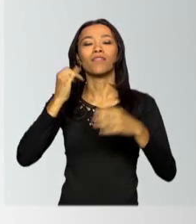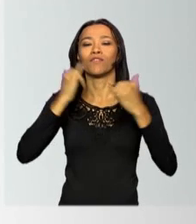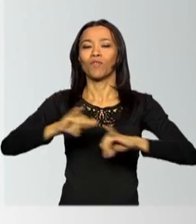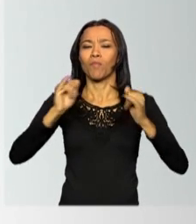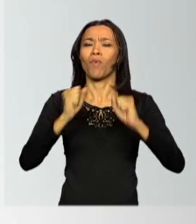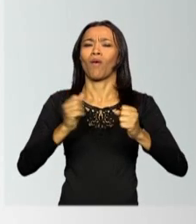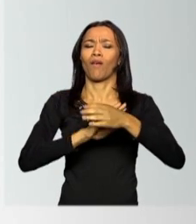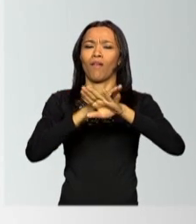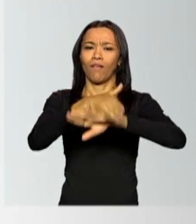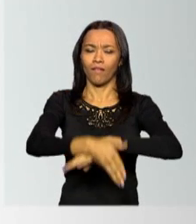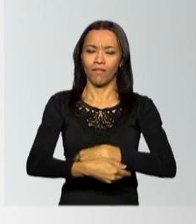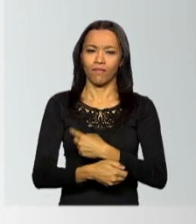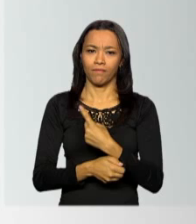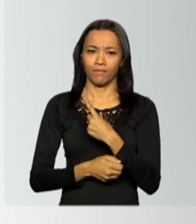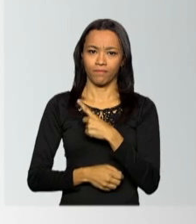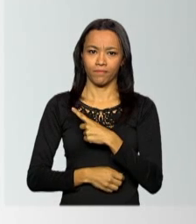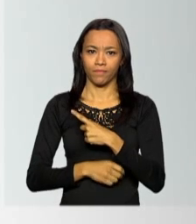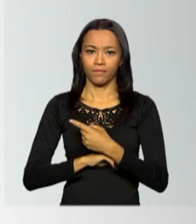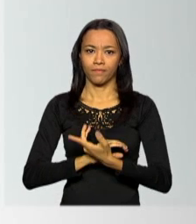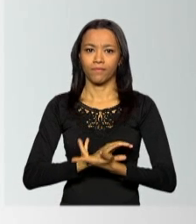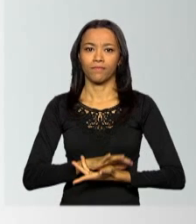em